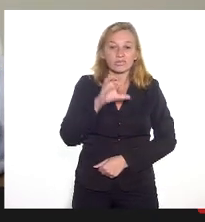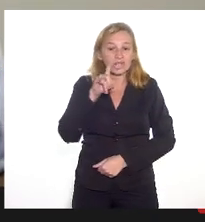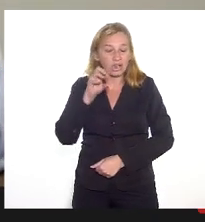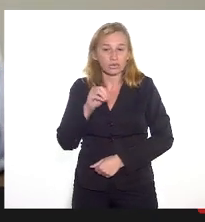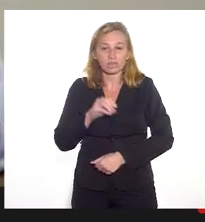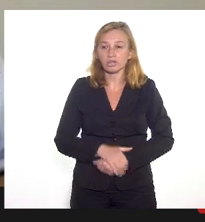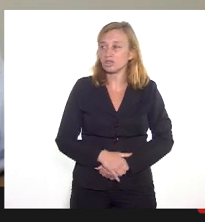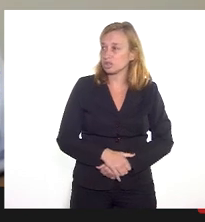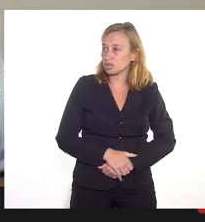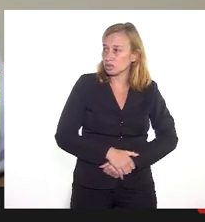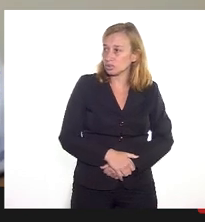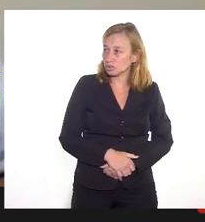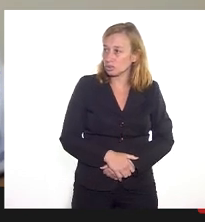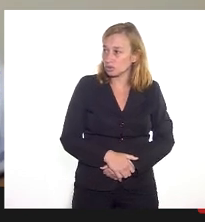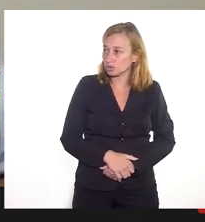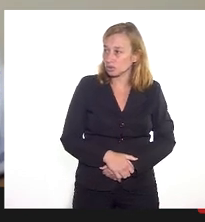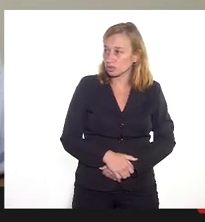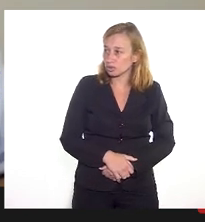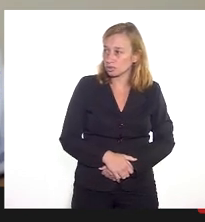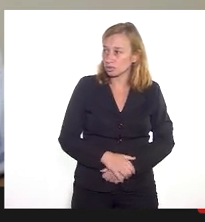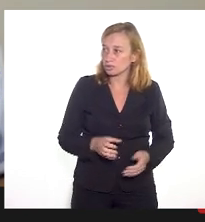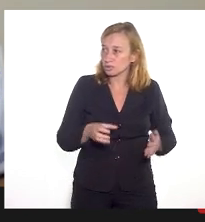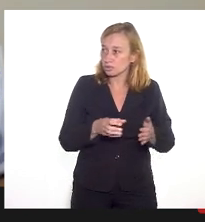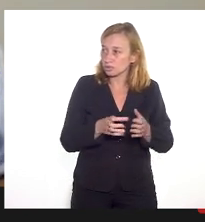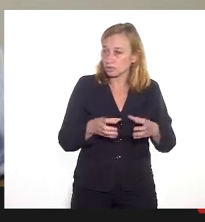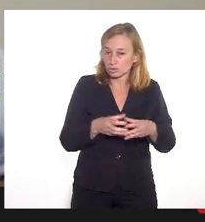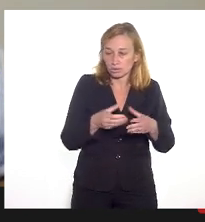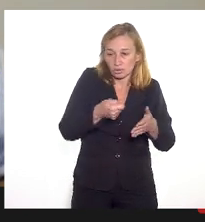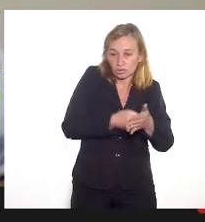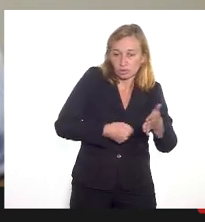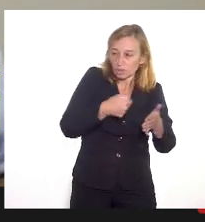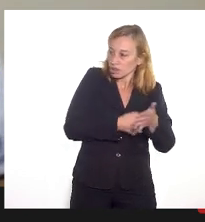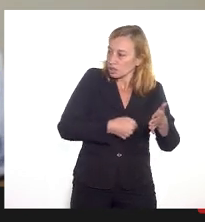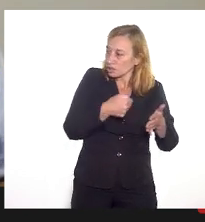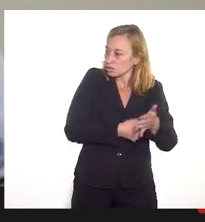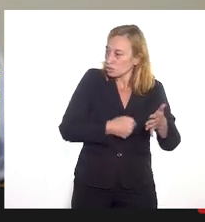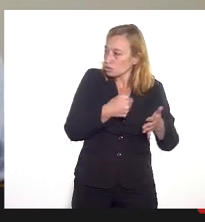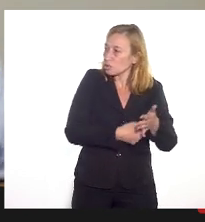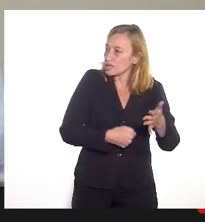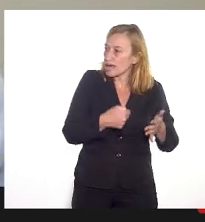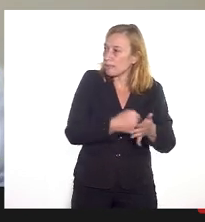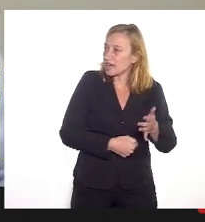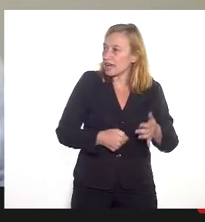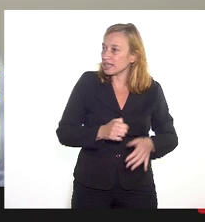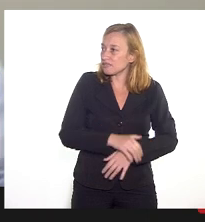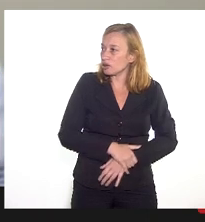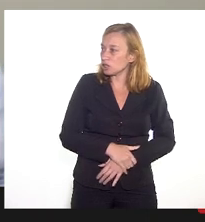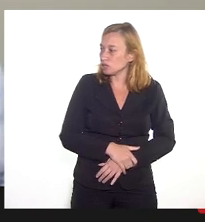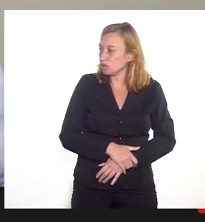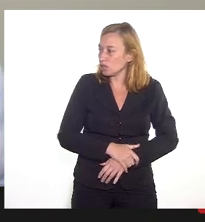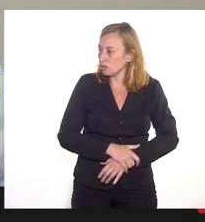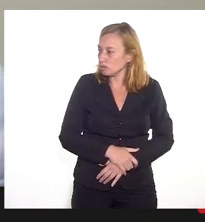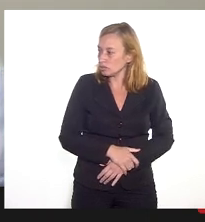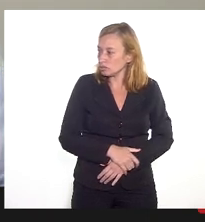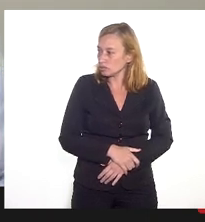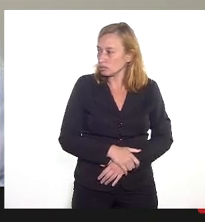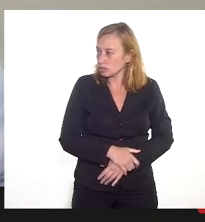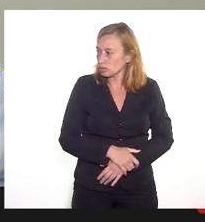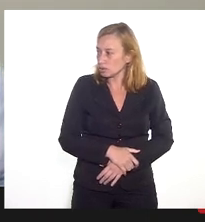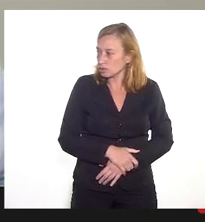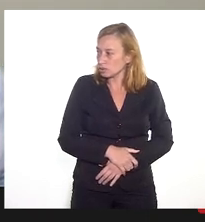Abreu, do Coletivo de Ativistas pela Comunicação, Comunicativistas, muito obrigado por sua presença. É um prazer contar com esse coletivo